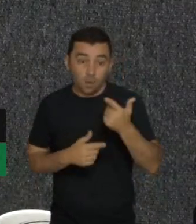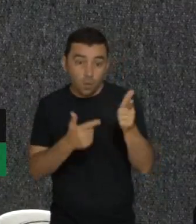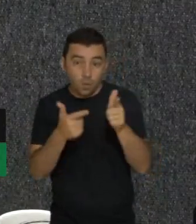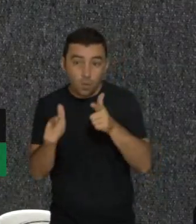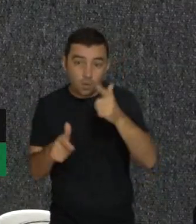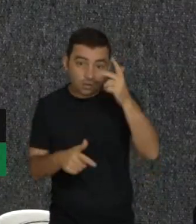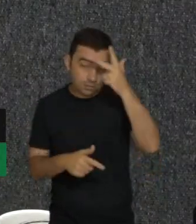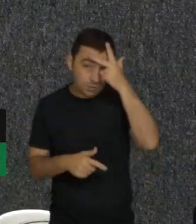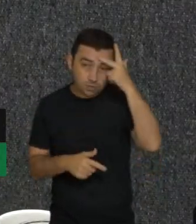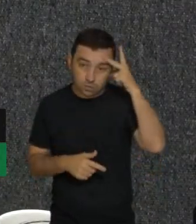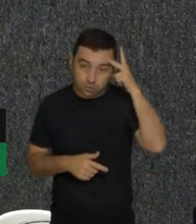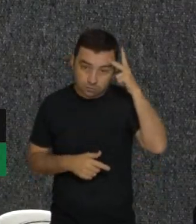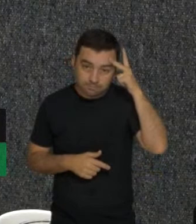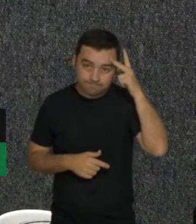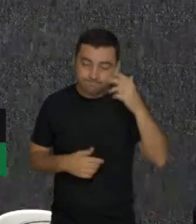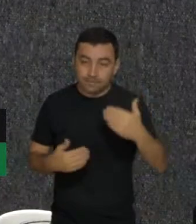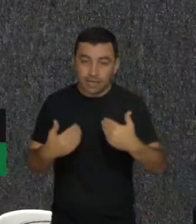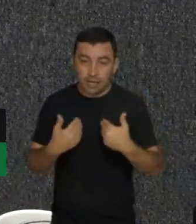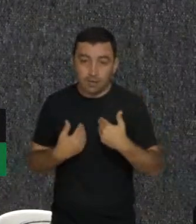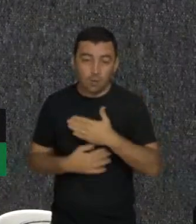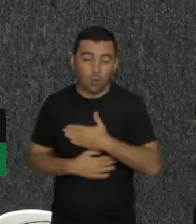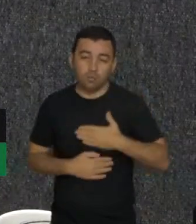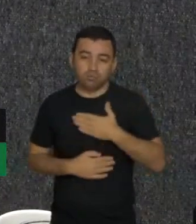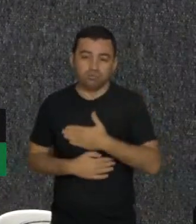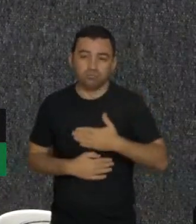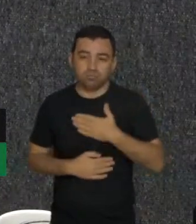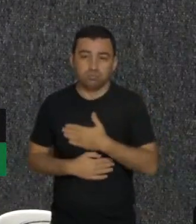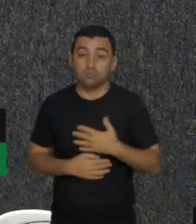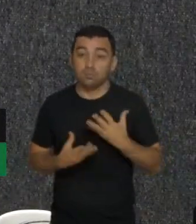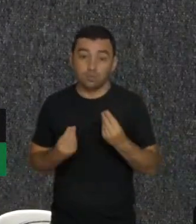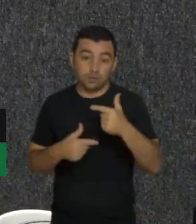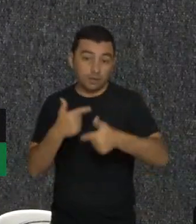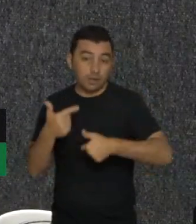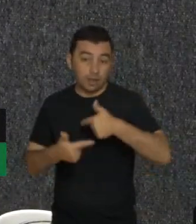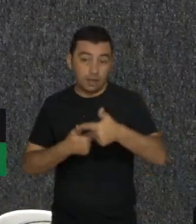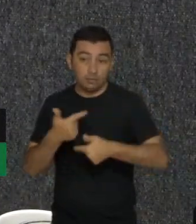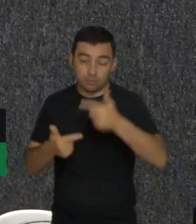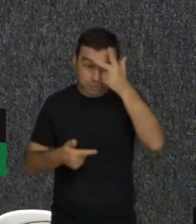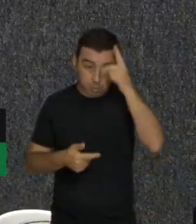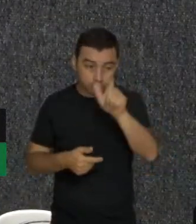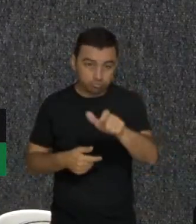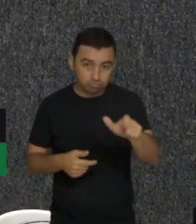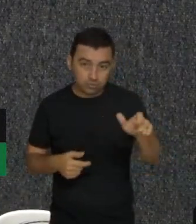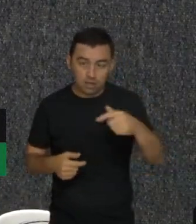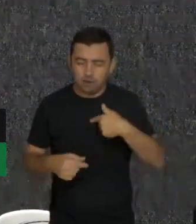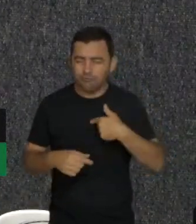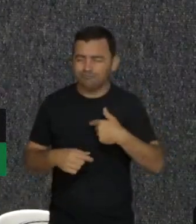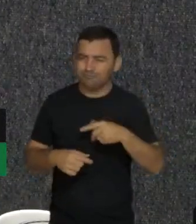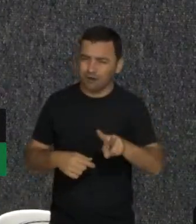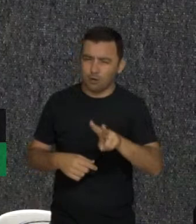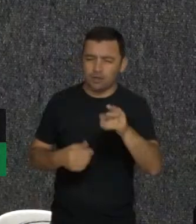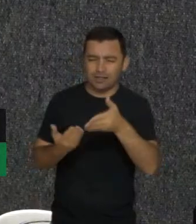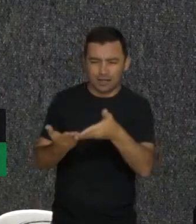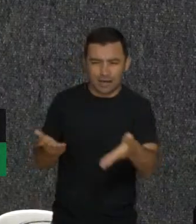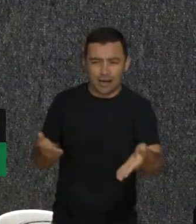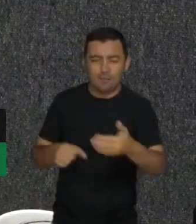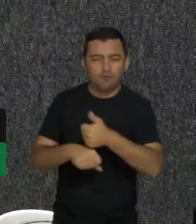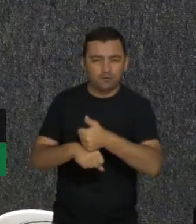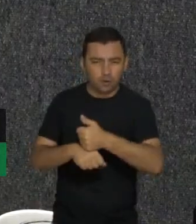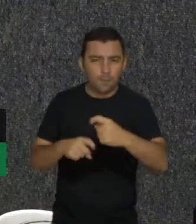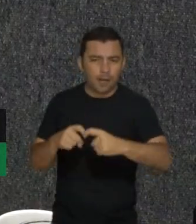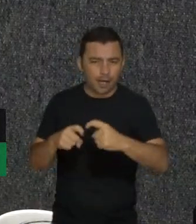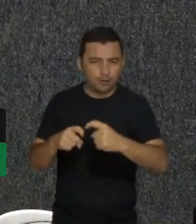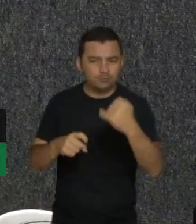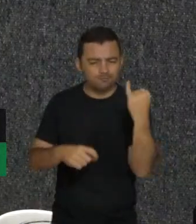ajudar as pessoas eu gosto muito de trabalhar com gente E valorizo muito a profissão de médico porque ela é fundamental